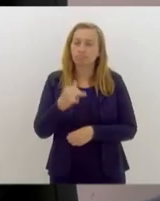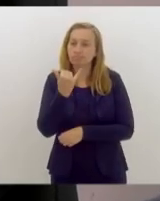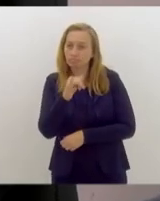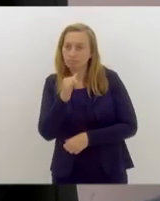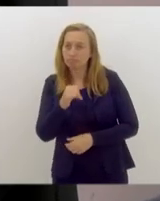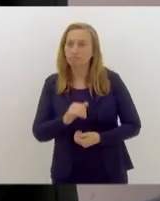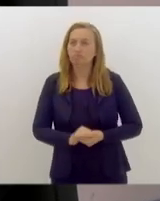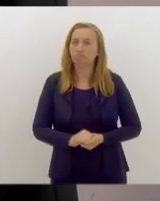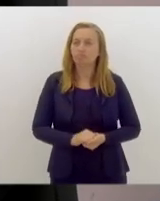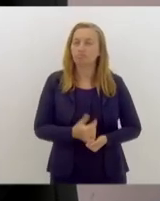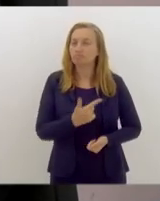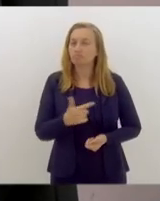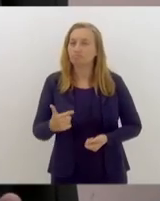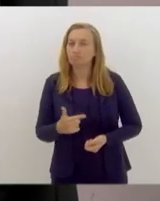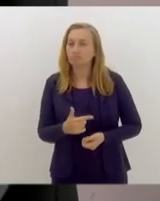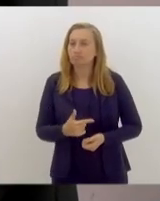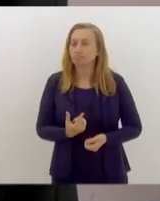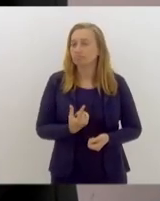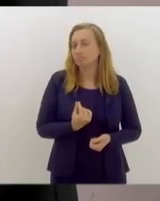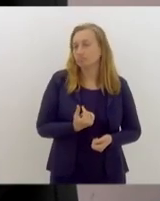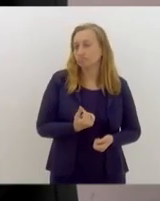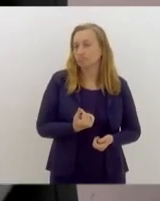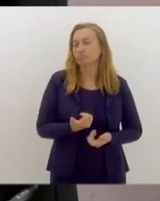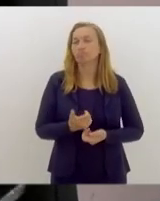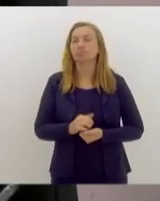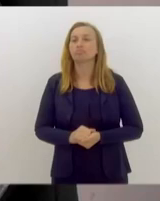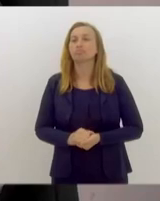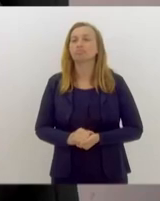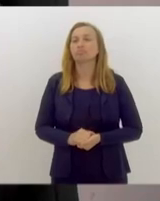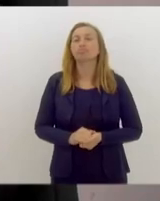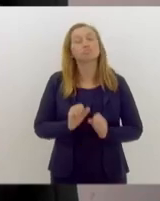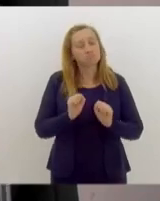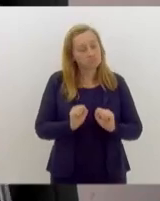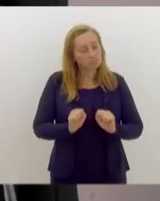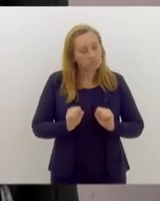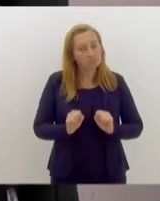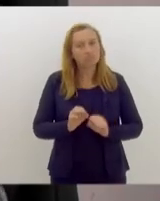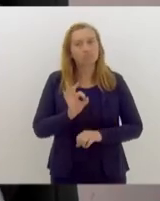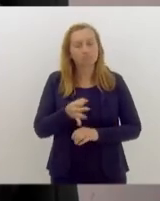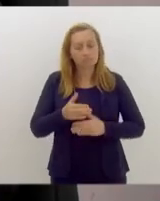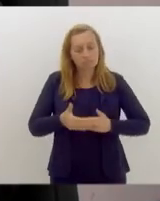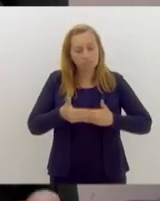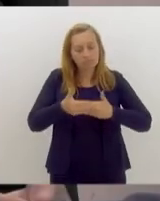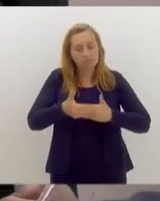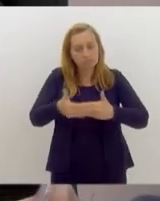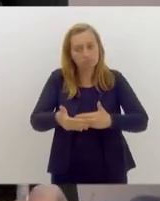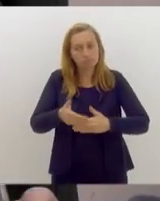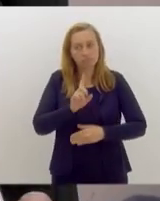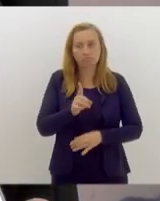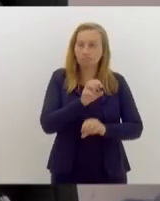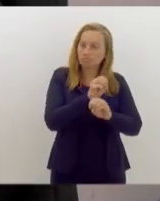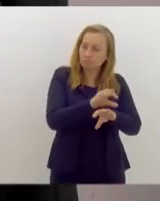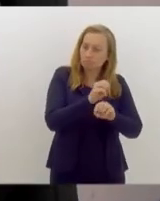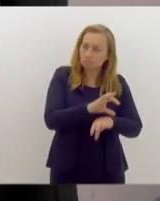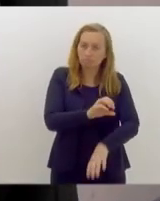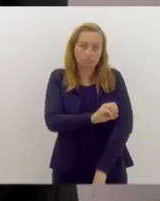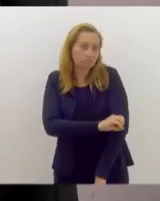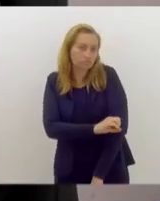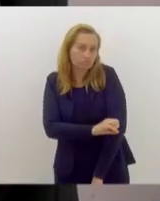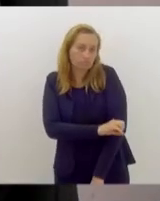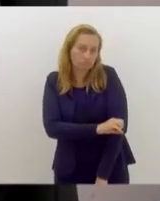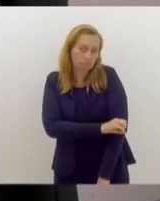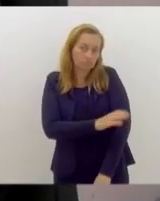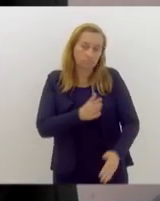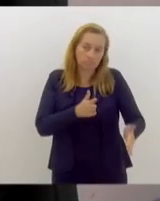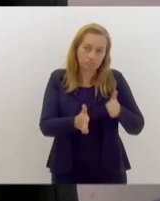aqueles que não têm muitas receitas, menos aquinhoados economicamente, possam garantir o avanço não só da educação infantil na etapa